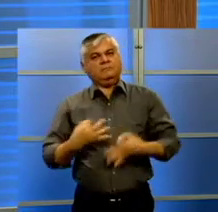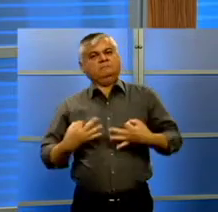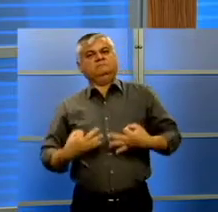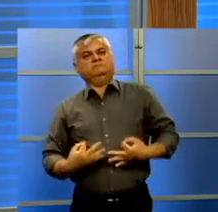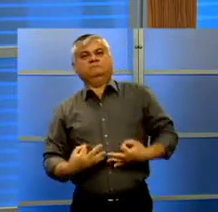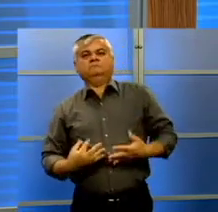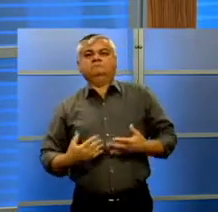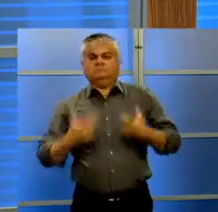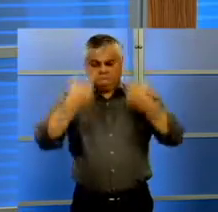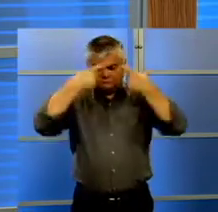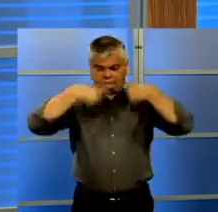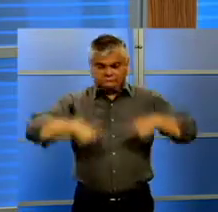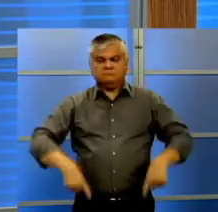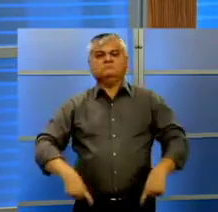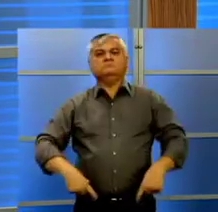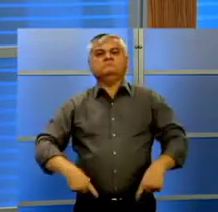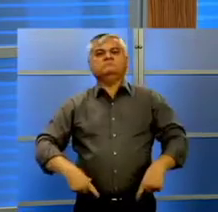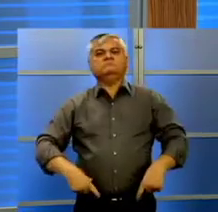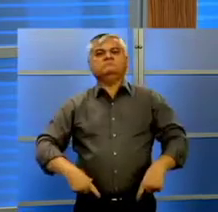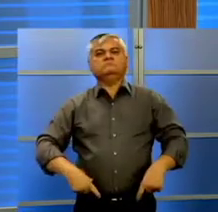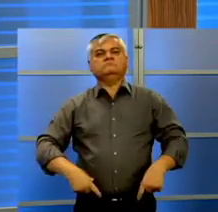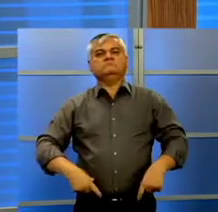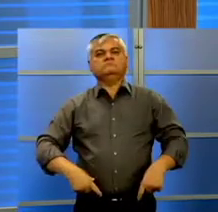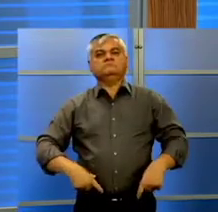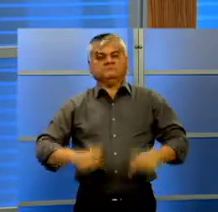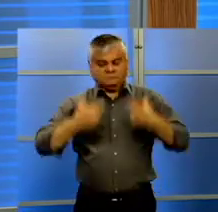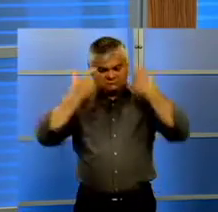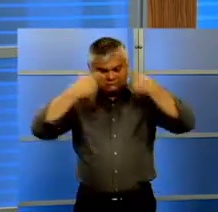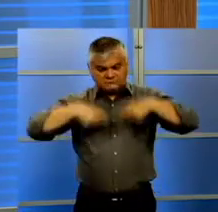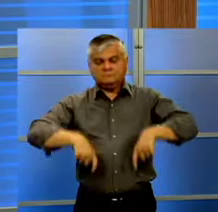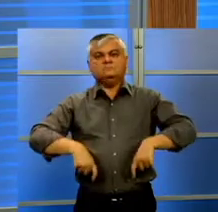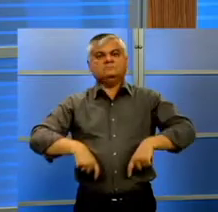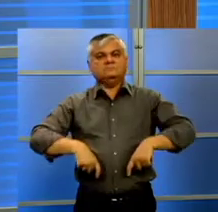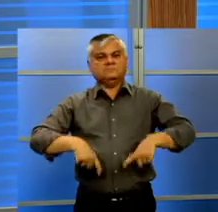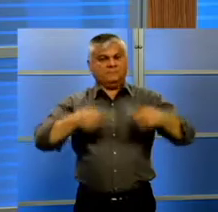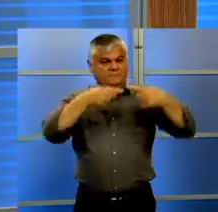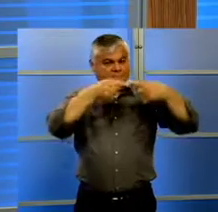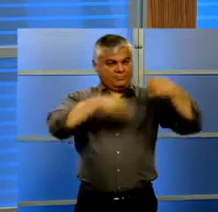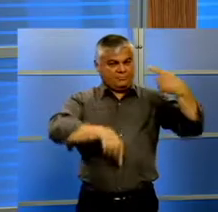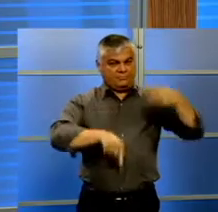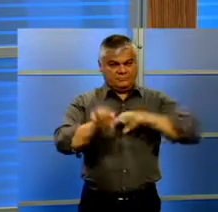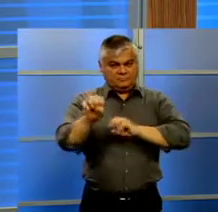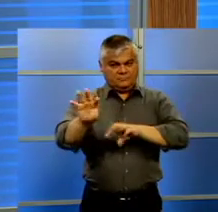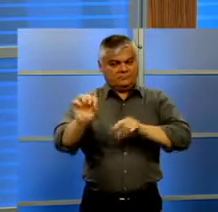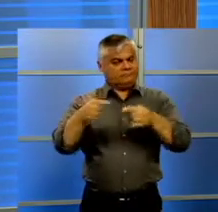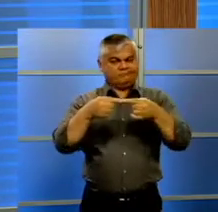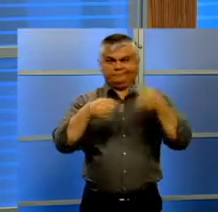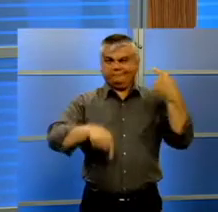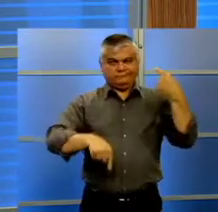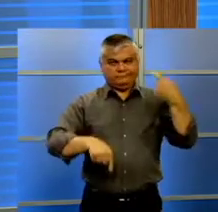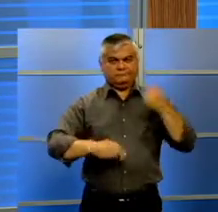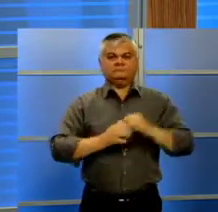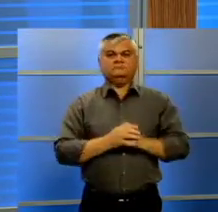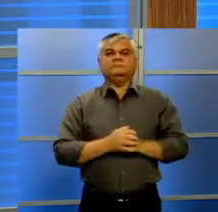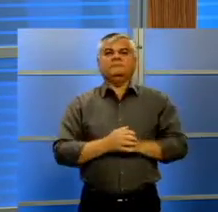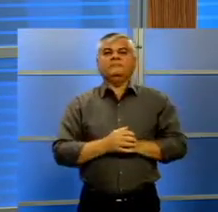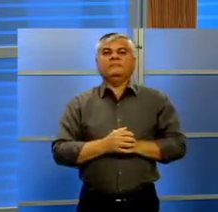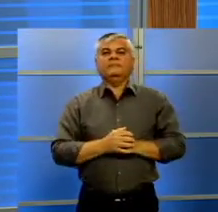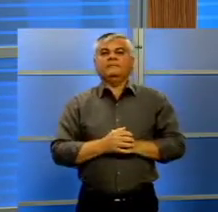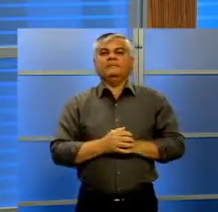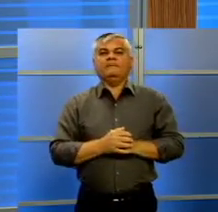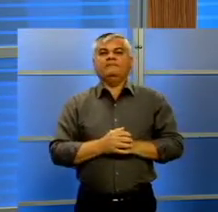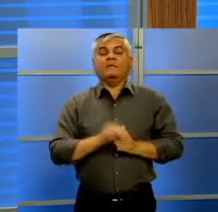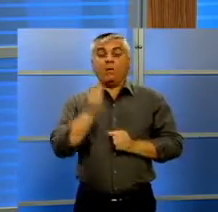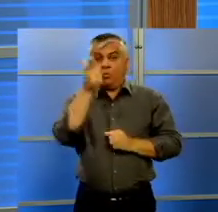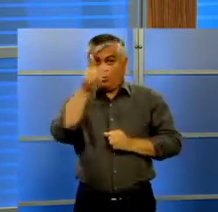para educação, tem cunho comportamental e não está relacionado ao ensino e aprendizagem.